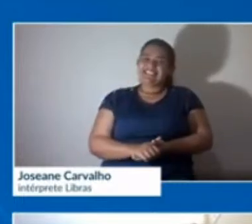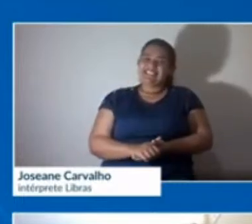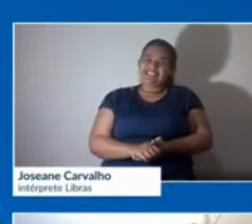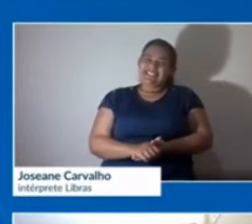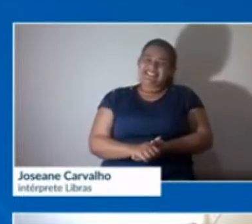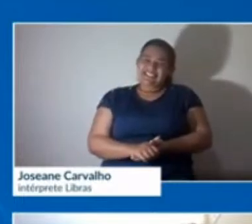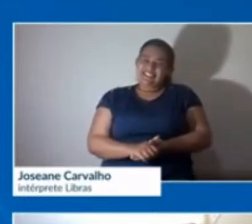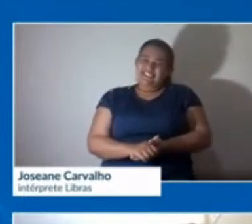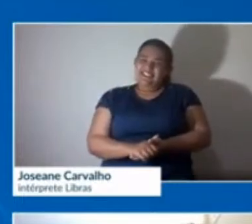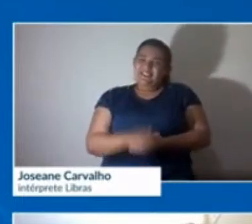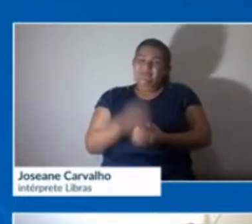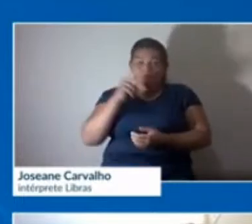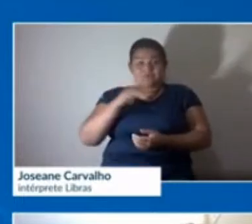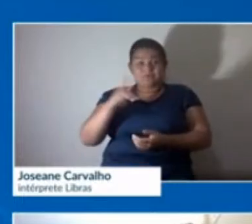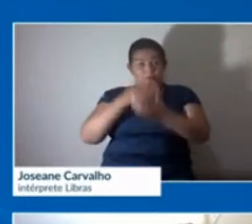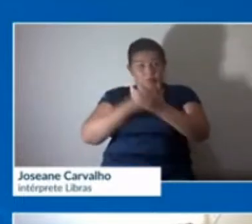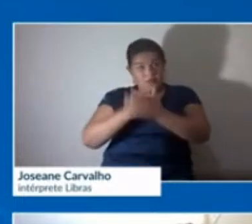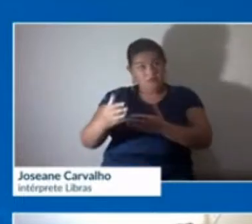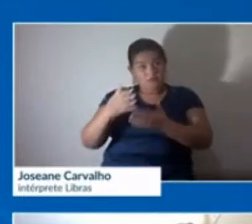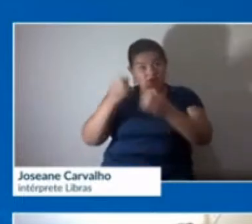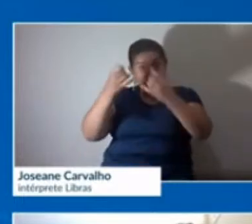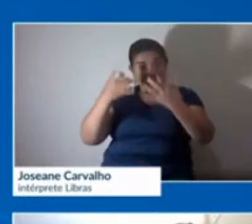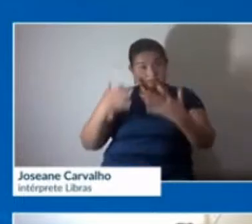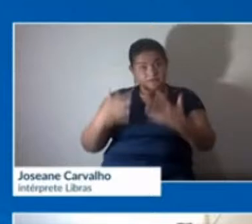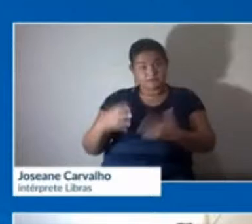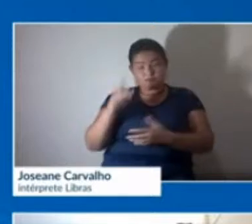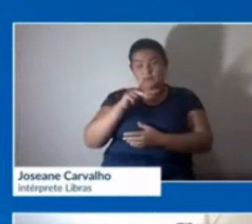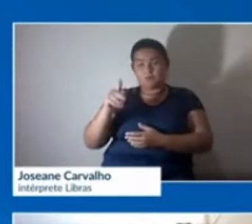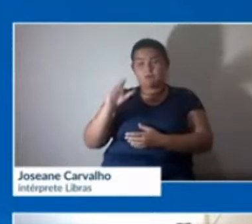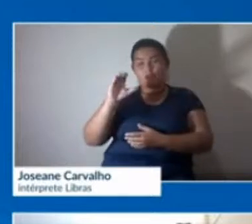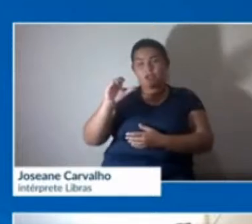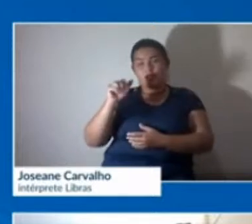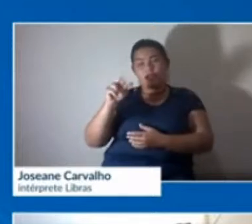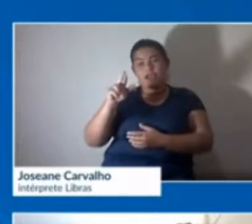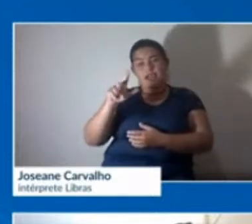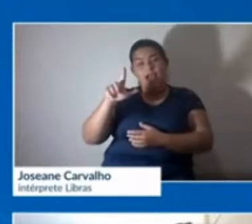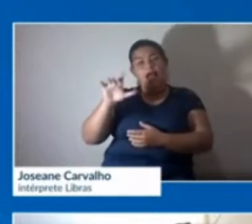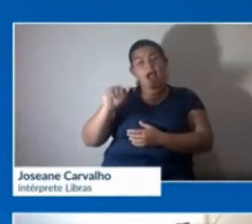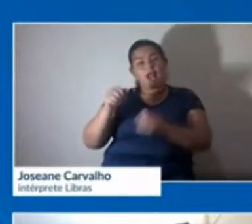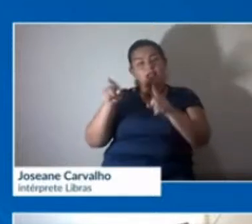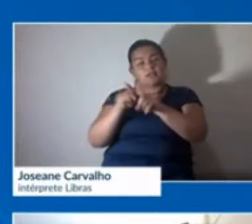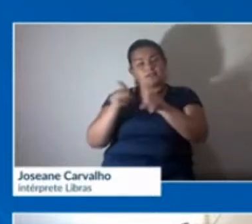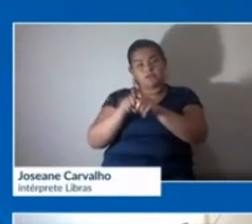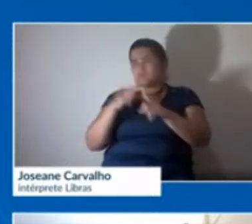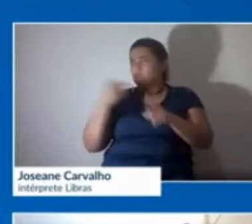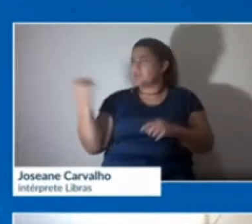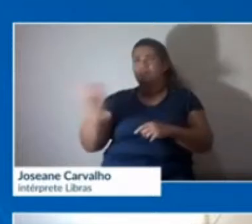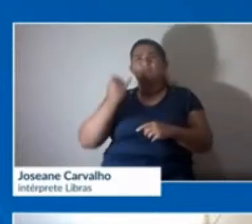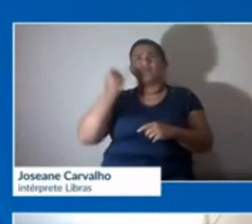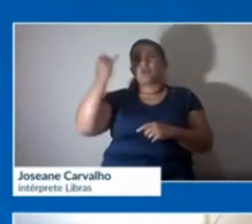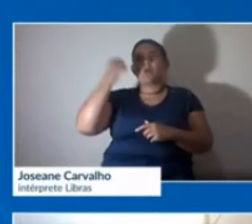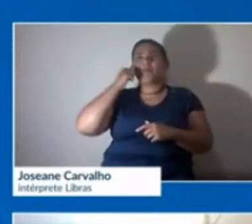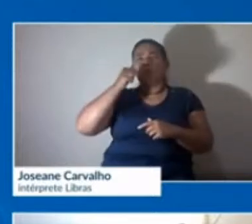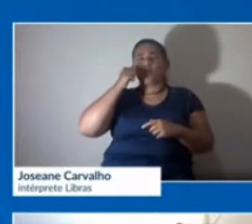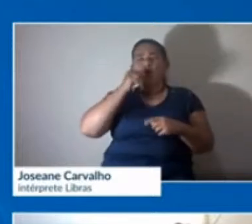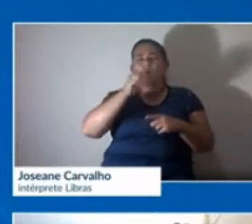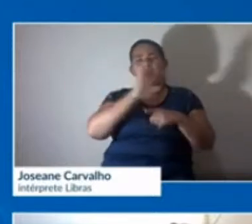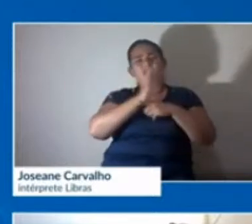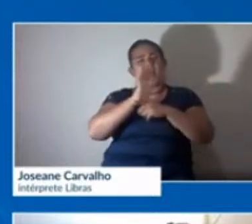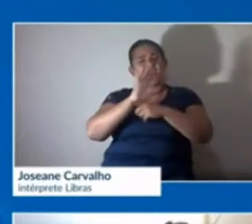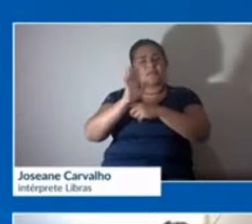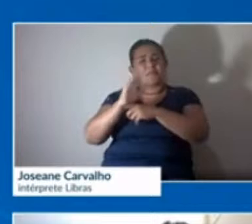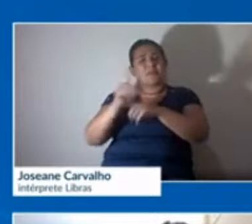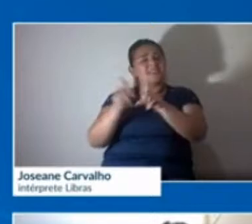dessa questão, e também a professora Carla destacou no bloco anterior, que não é importante só falar da mulher que produz cinema, mas também